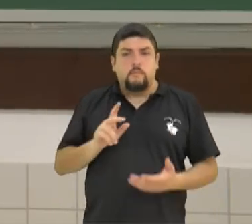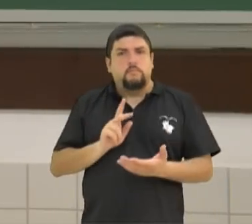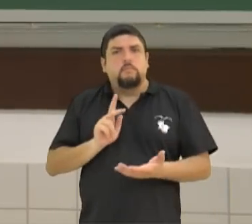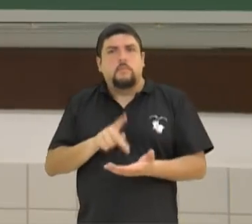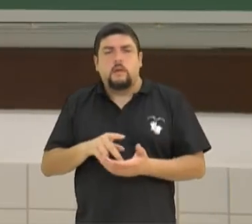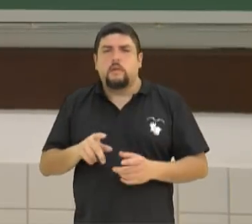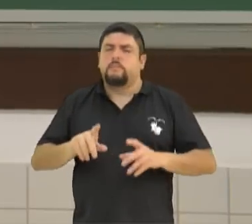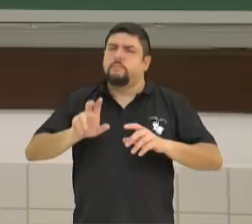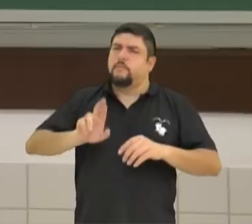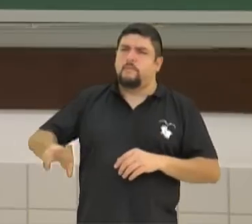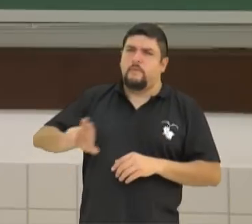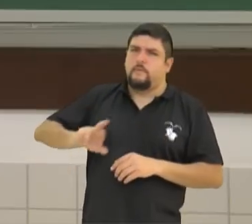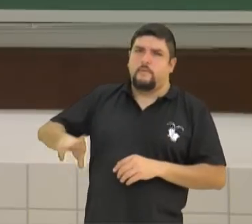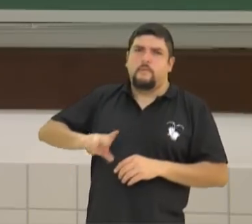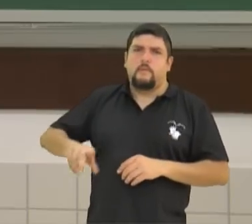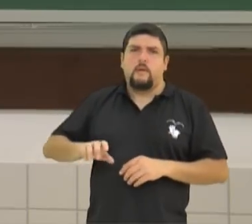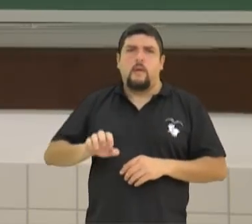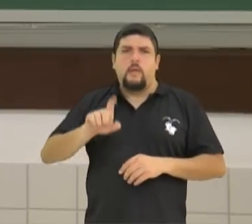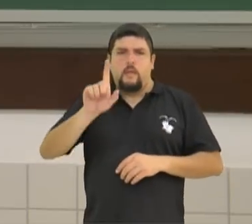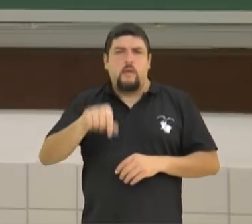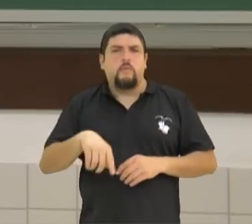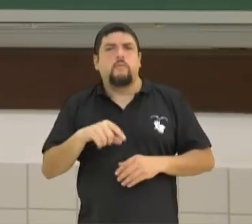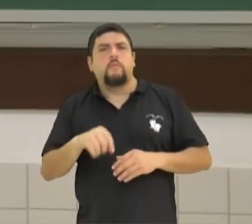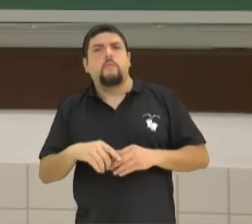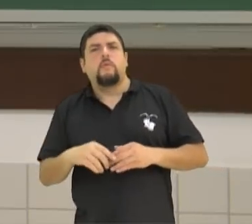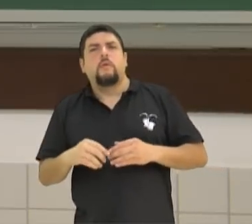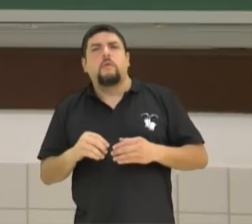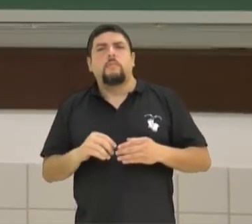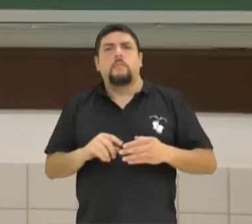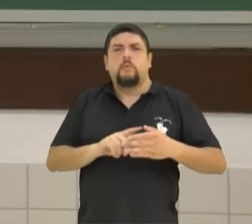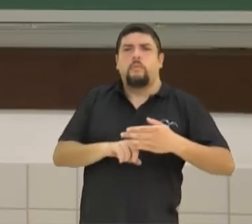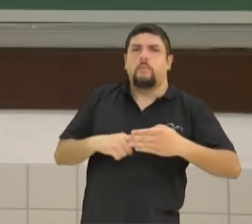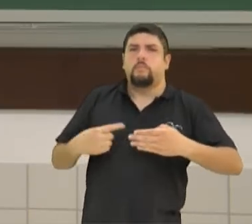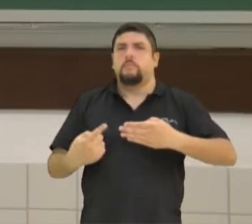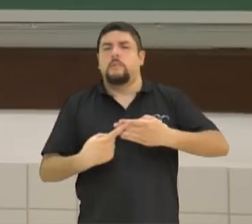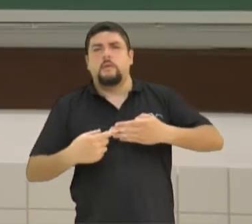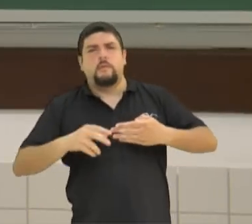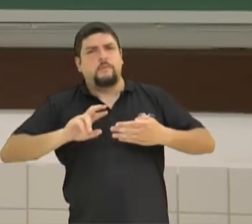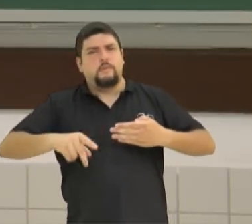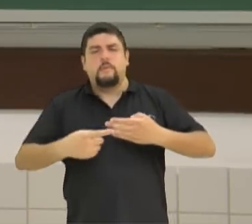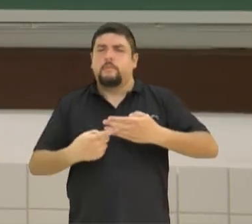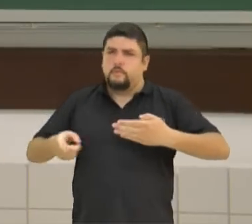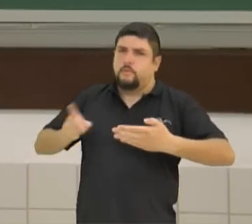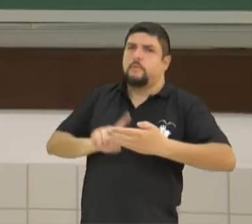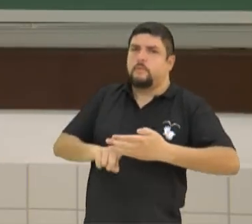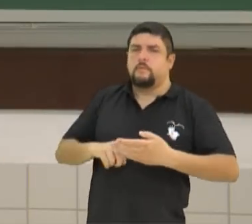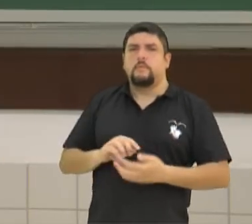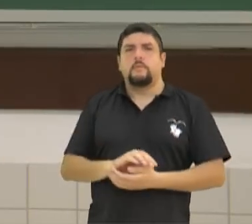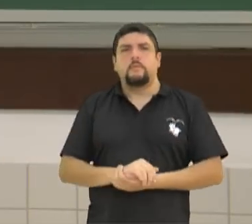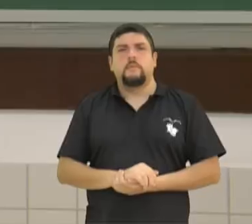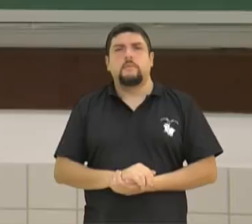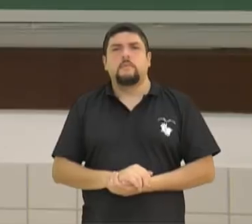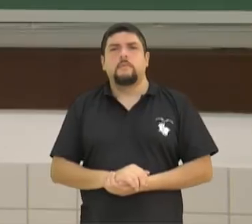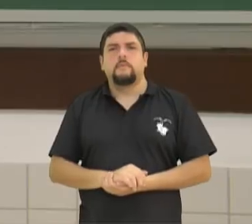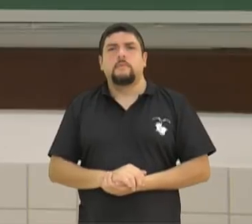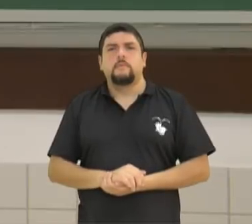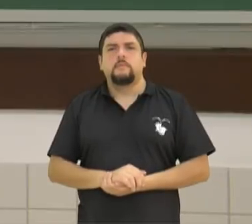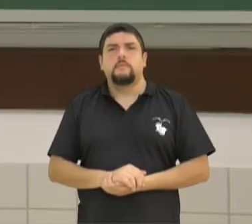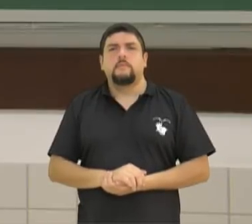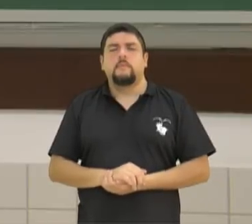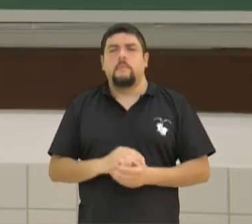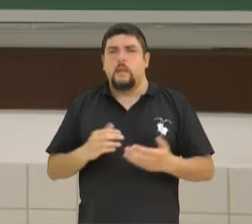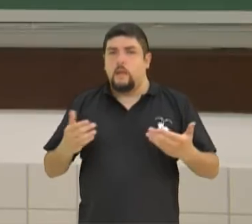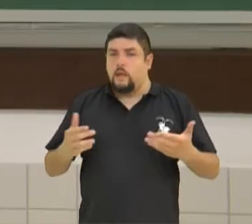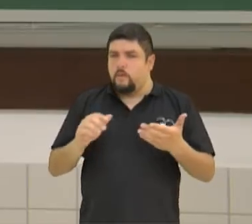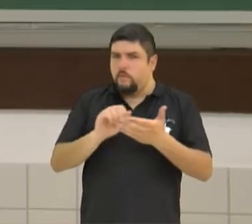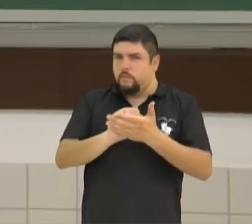uma linguagem denotativa, né, e não conotativa, não com sentido figurado, ok? Então, a gente tem aqui uma